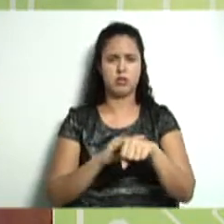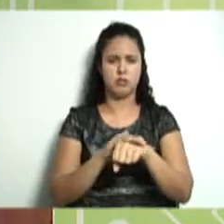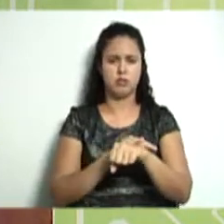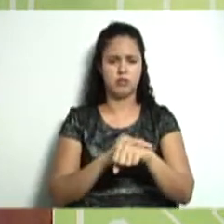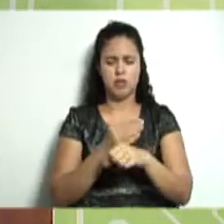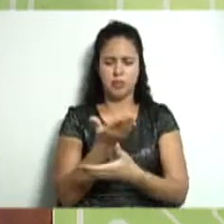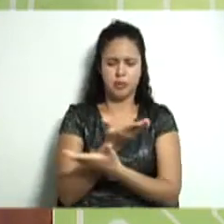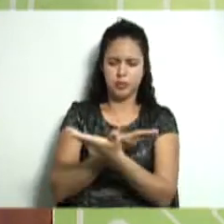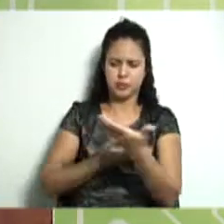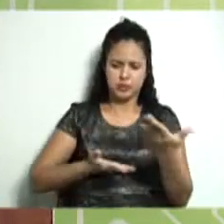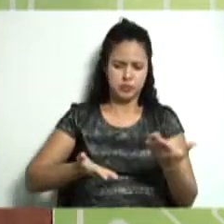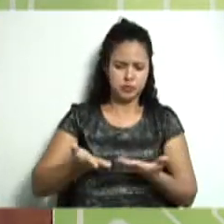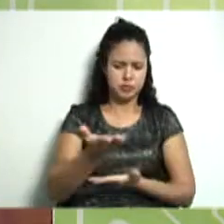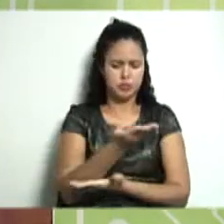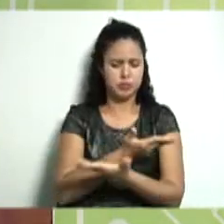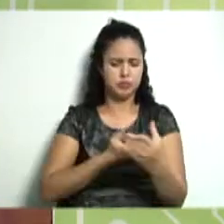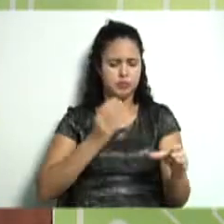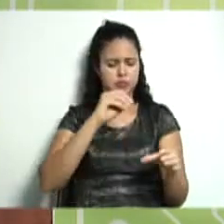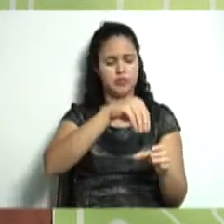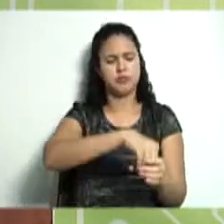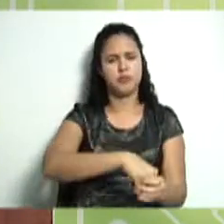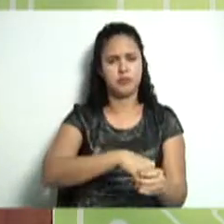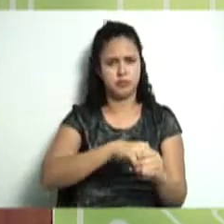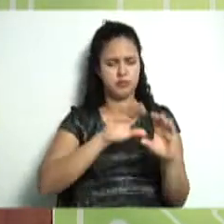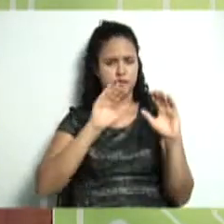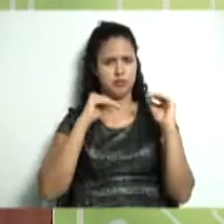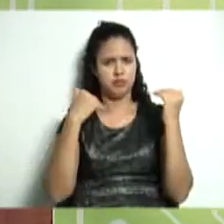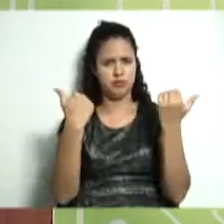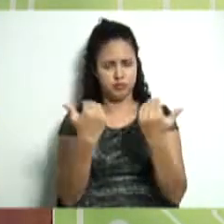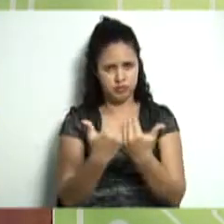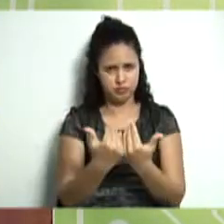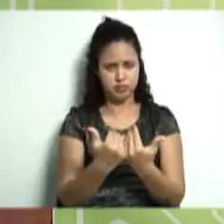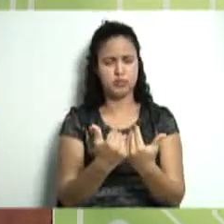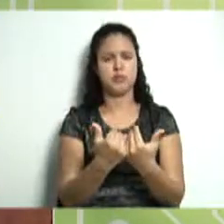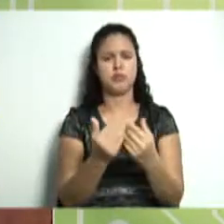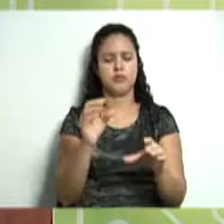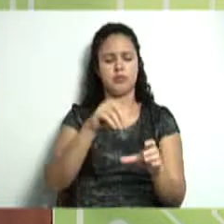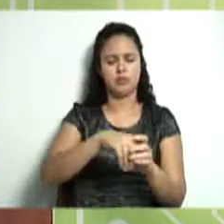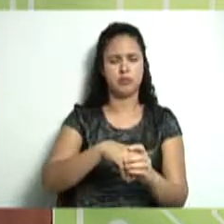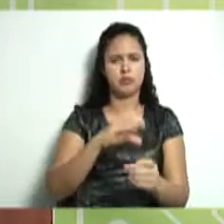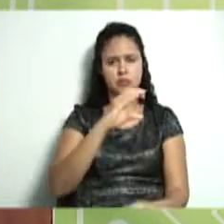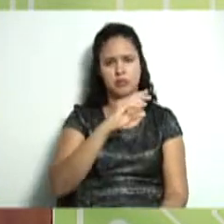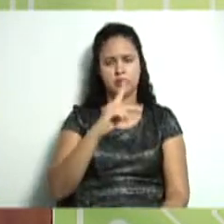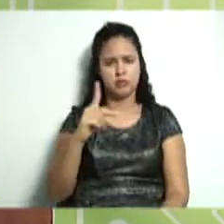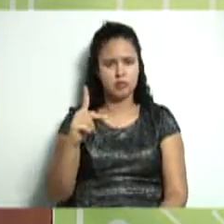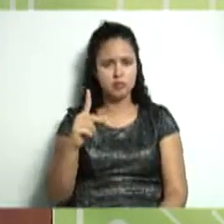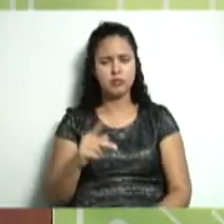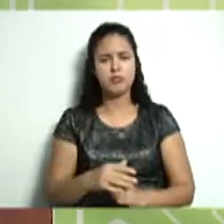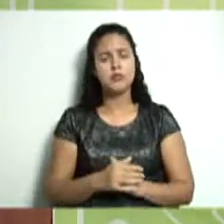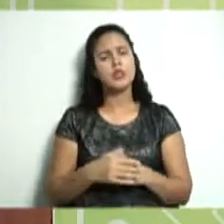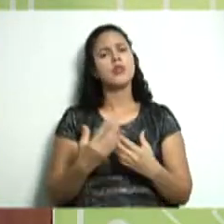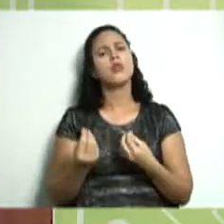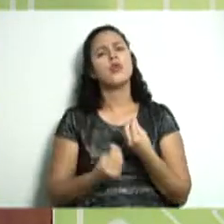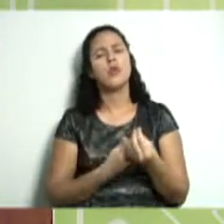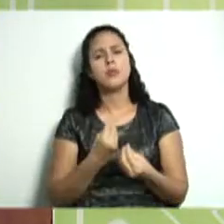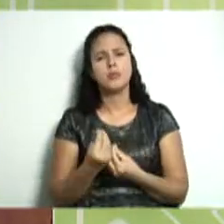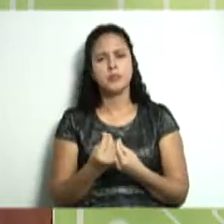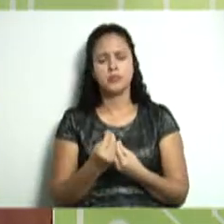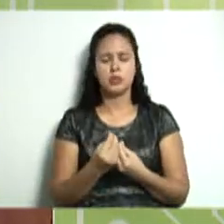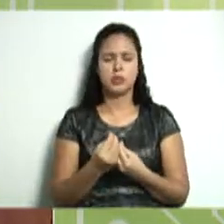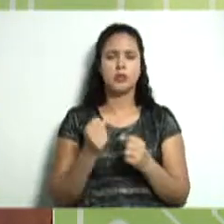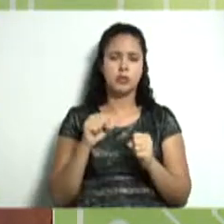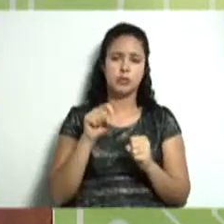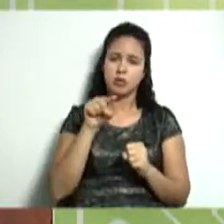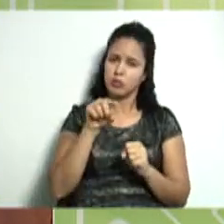circulam dentro da assembleia da cooperativa. E como você participa? Você participa